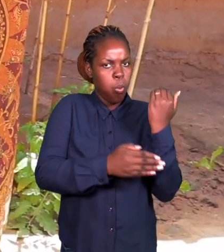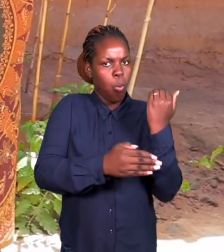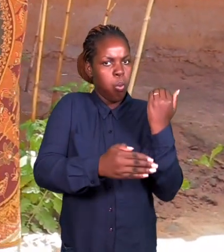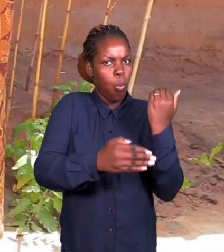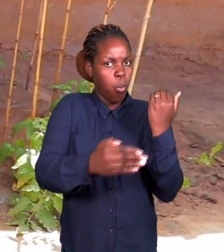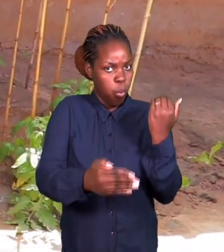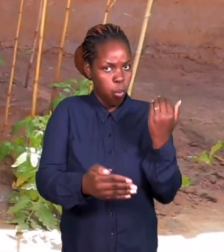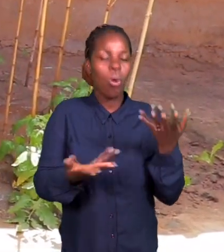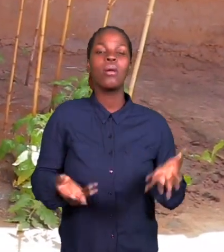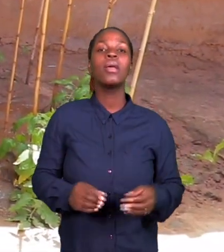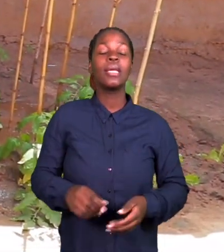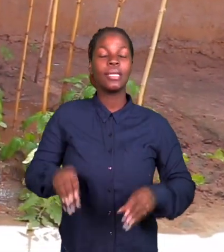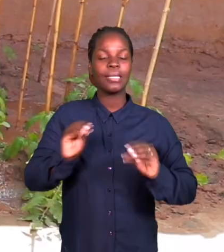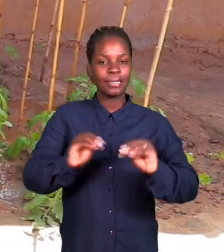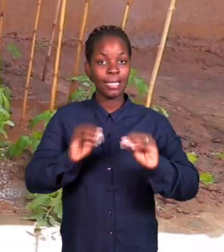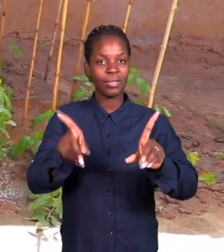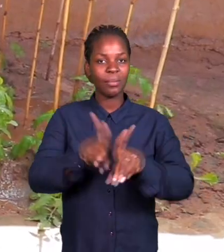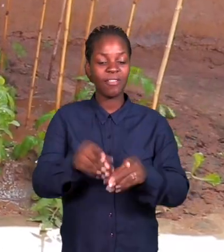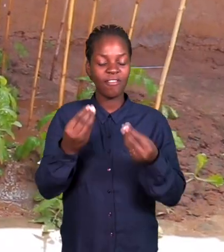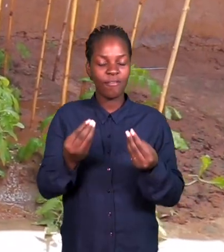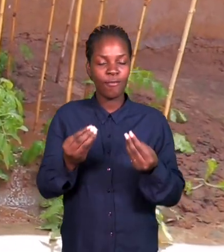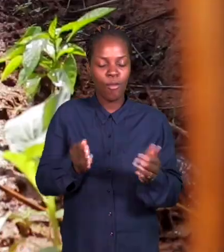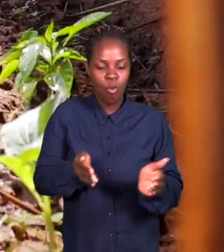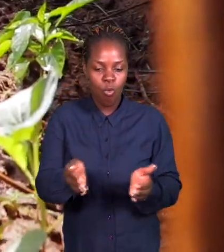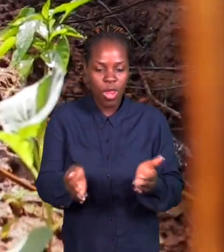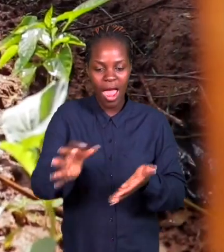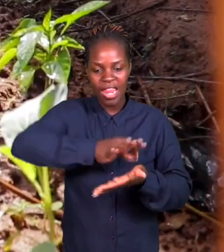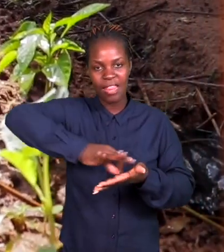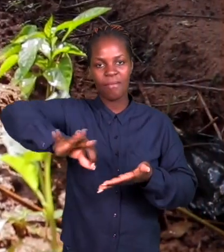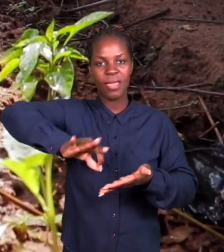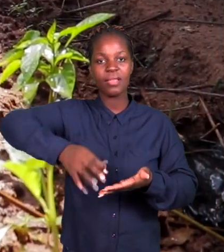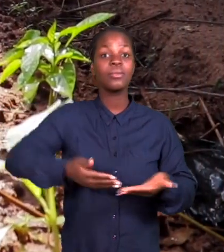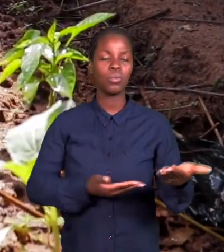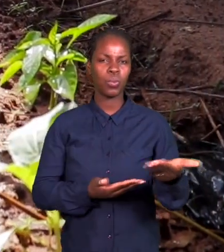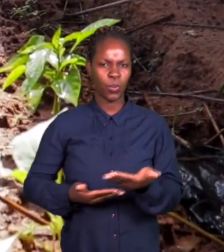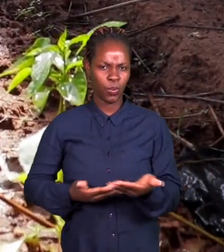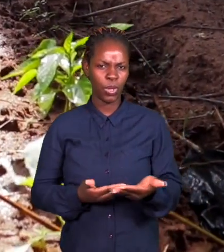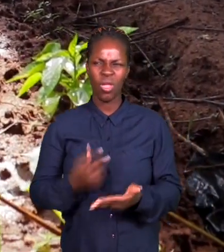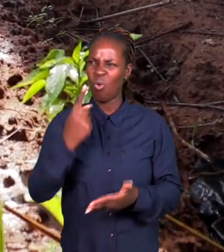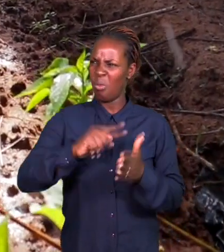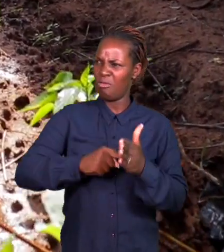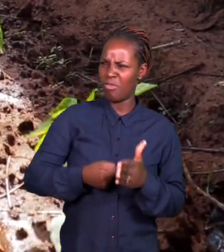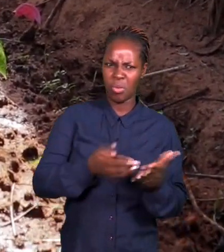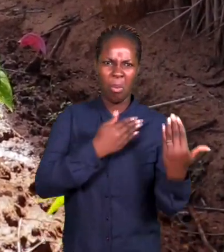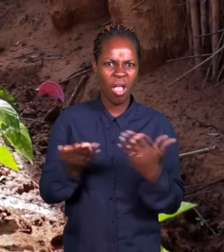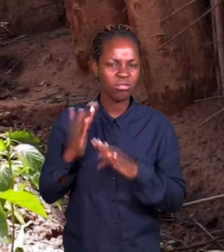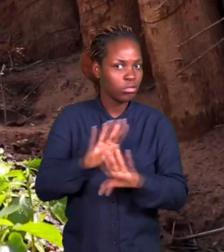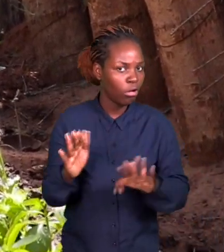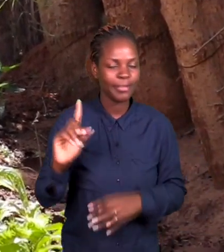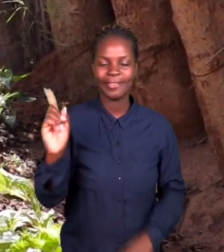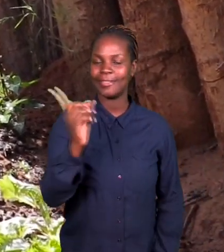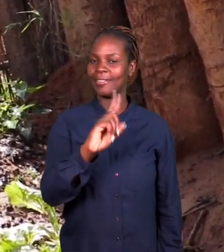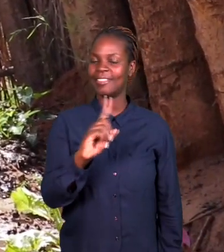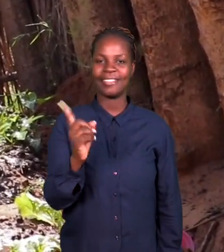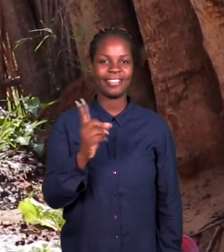de criança, higiene, sim. Não é deixar a criança só dar banho uma vez por